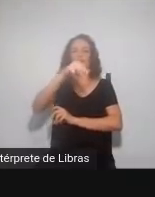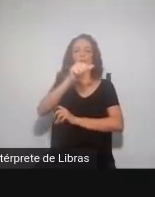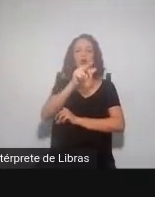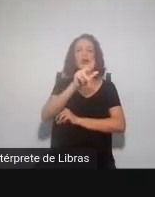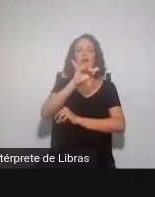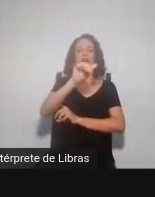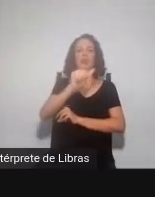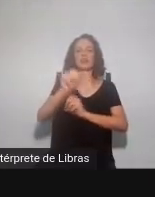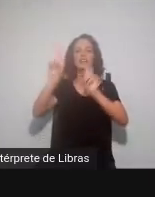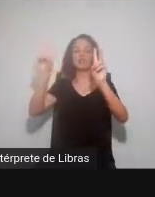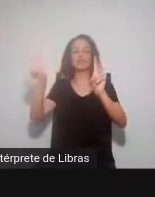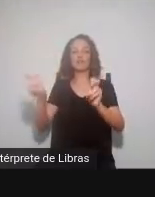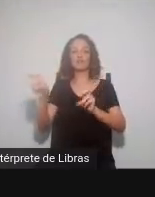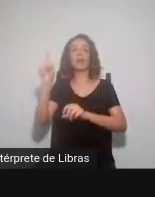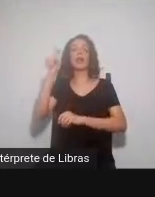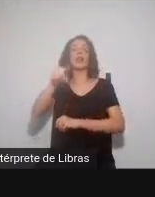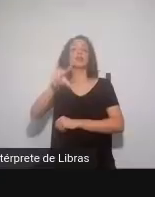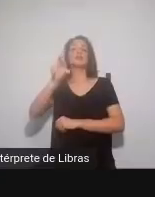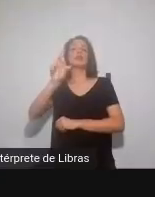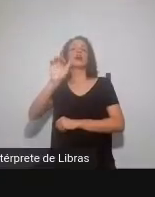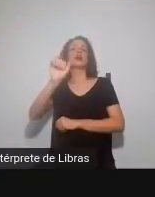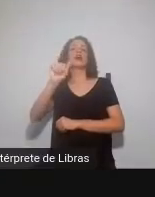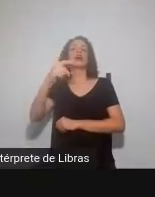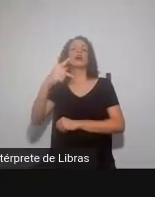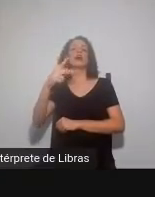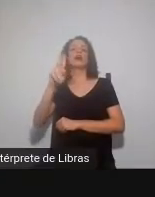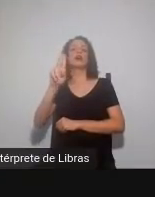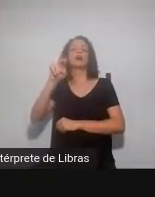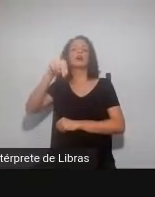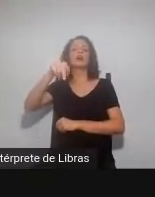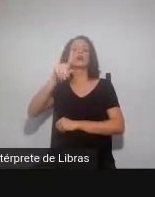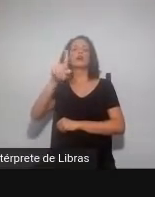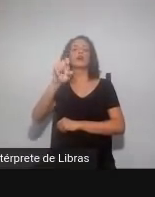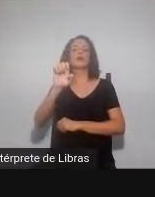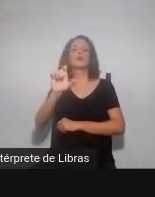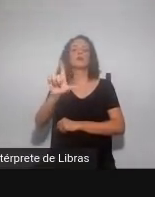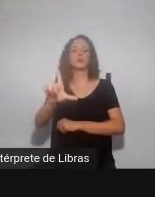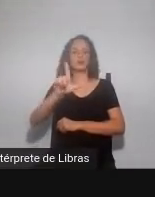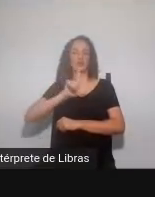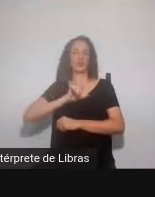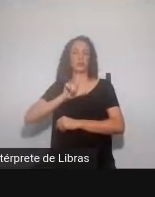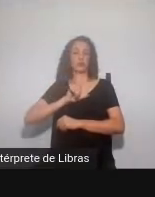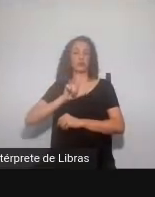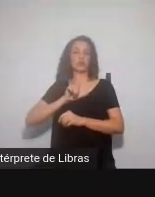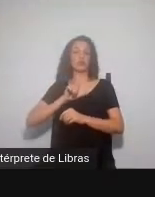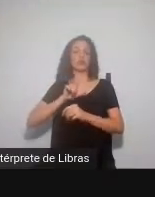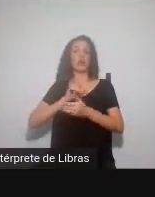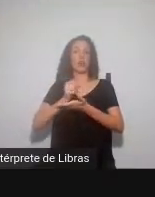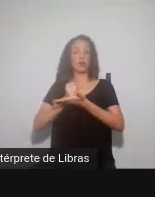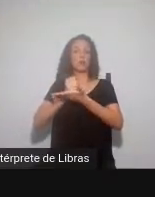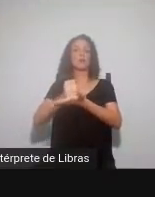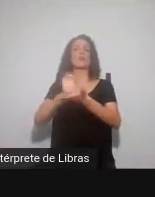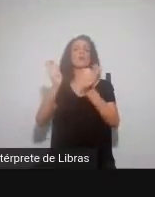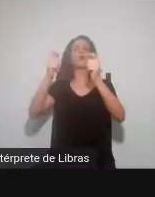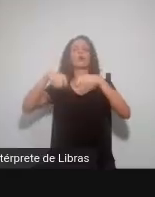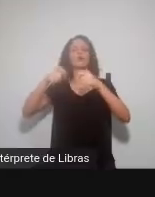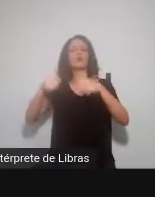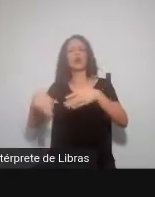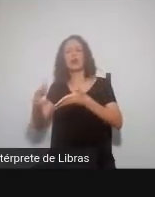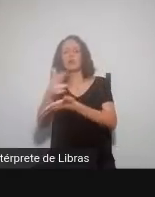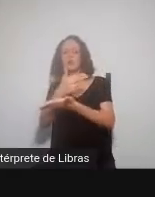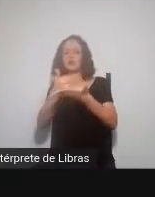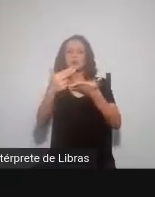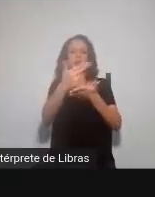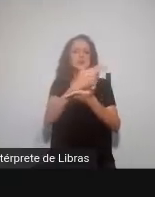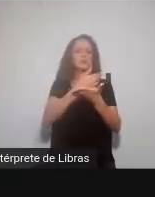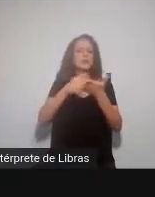muito apoiado no ateliê, nas possibilidades de ilustração, na pesquisa de